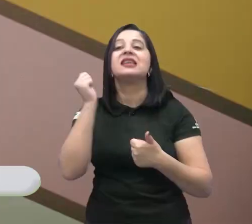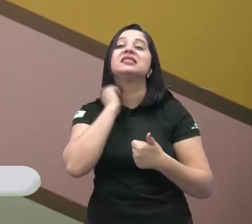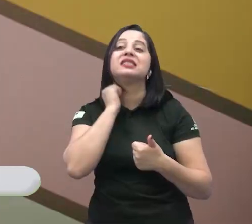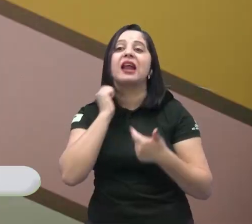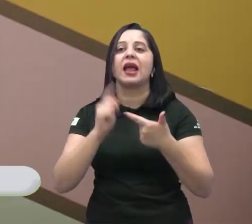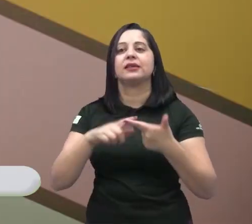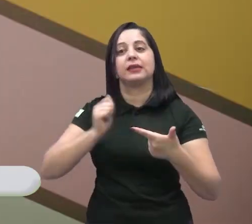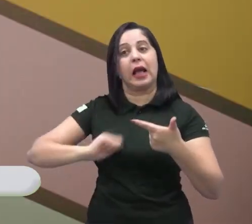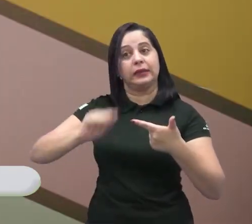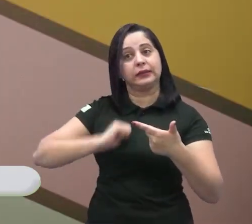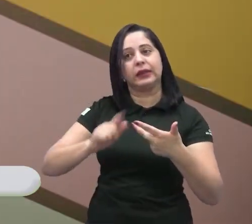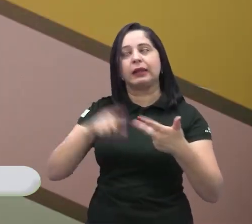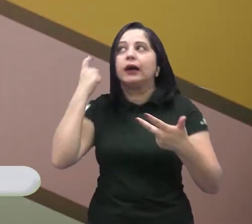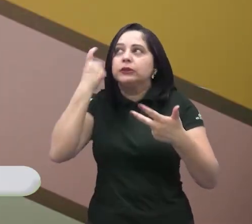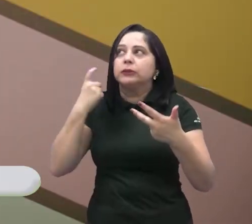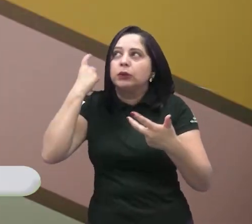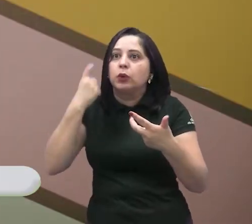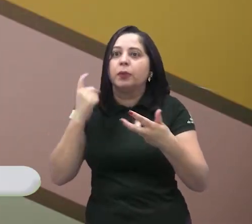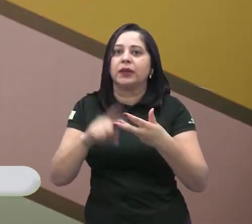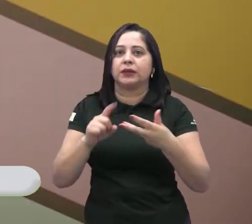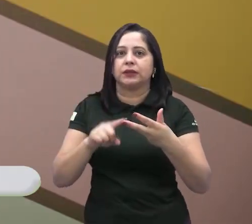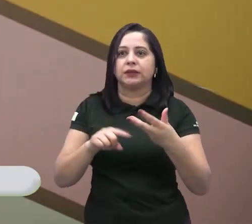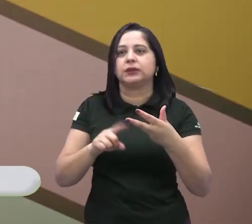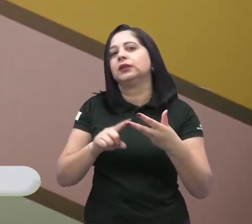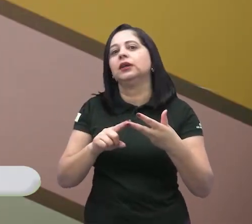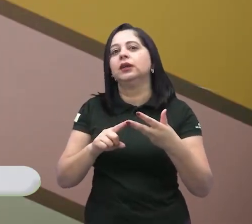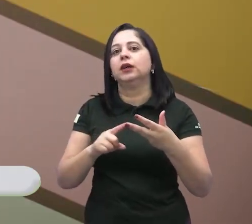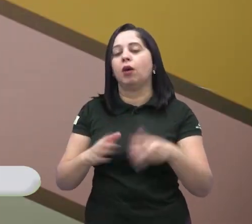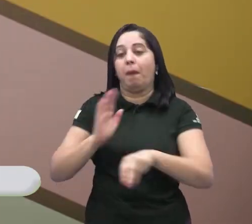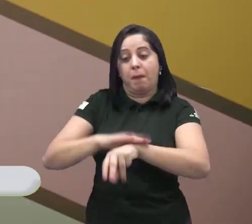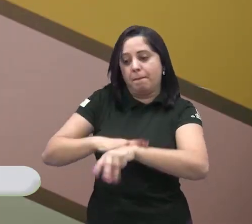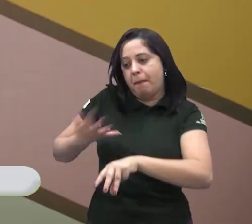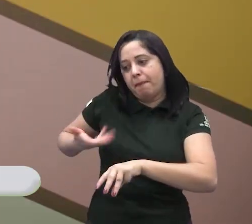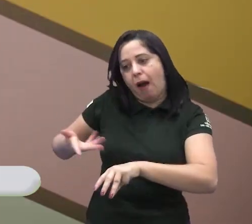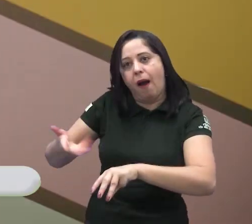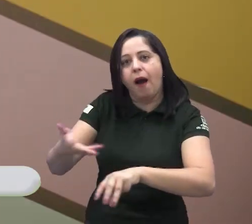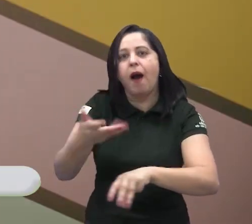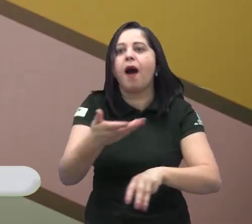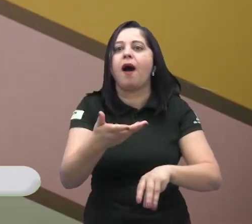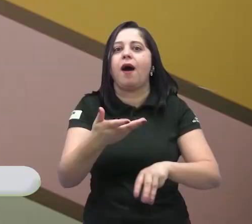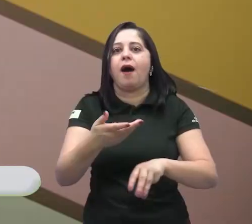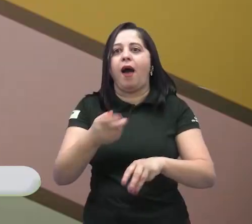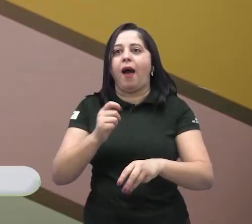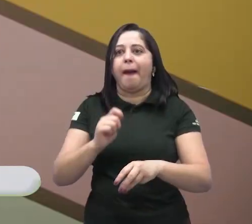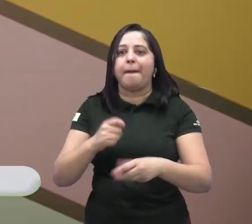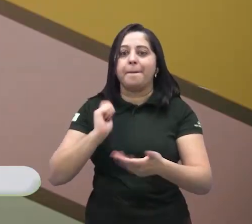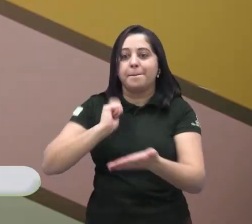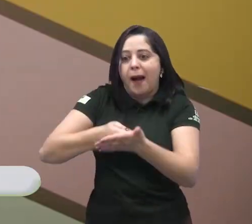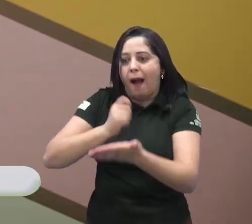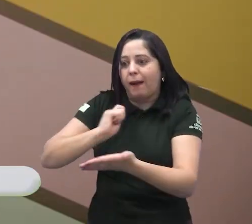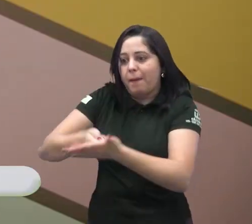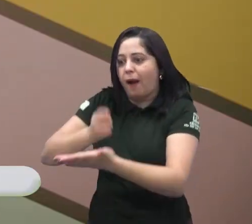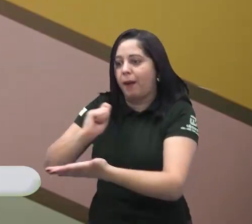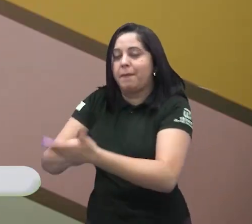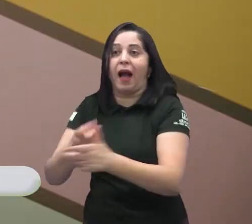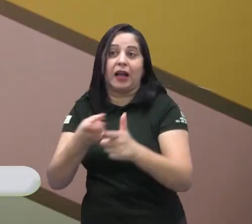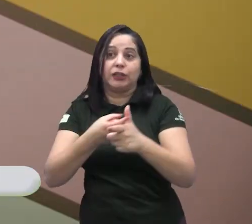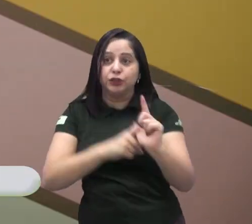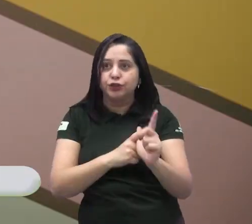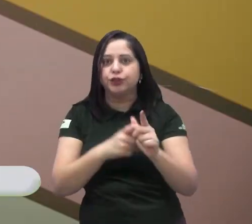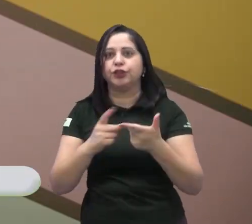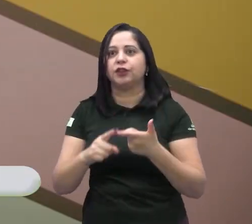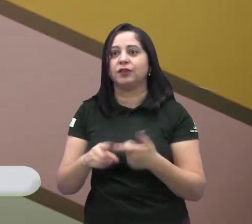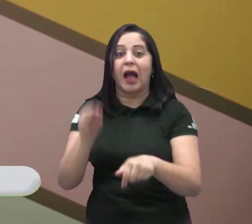também. Por exemplo, estresse, ansiedade, preocupação, vida moderna, correria, boleto,